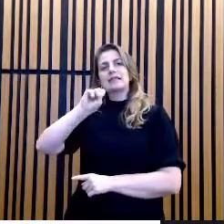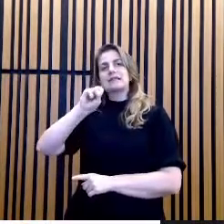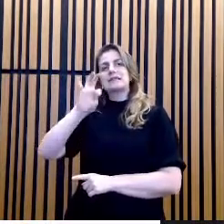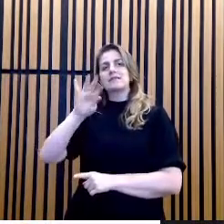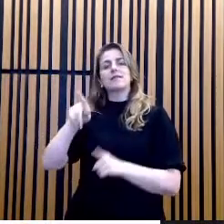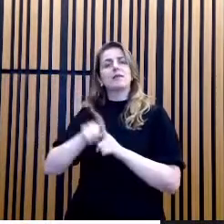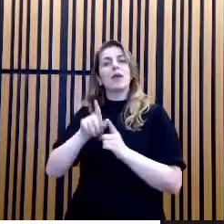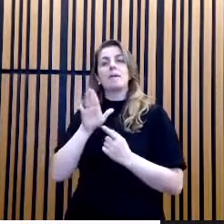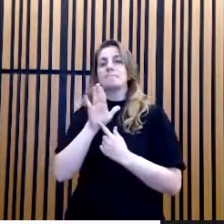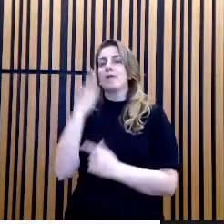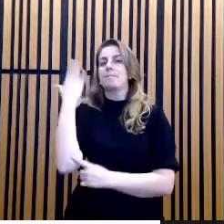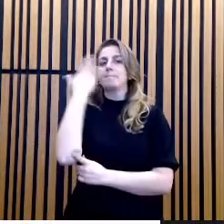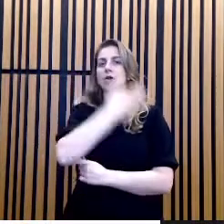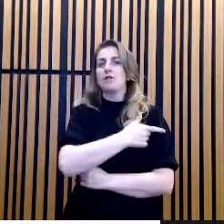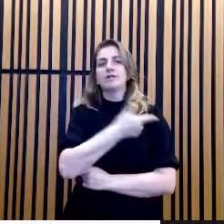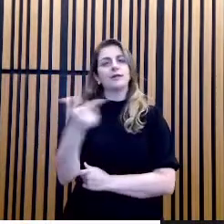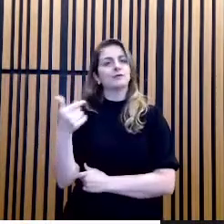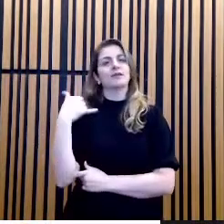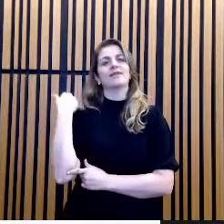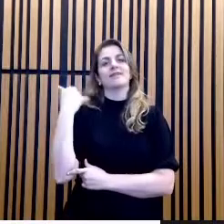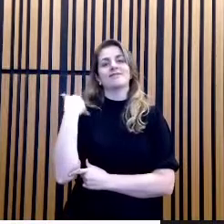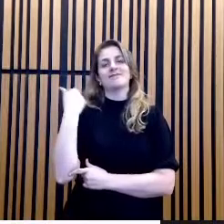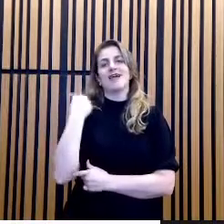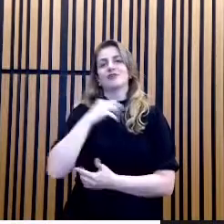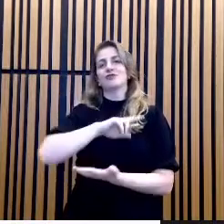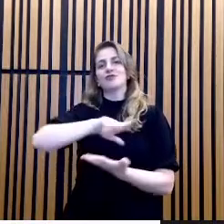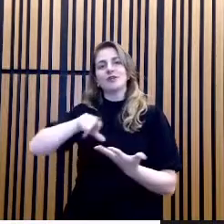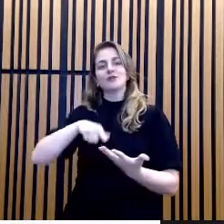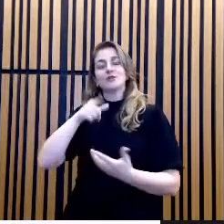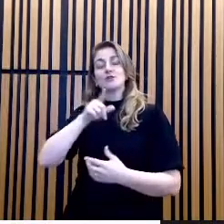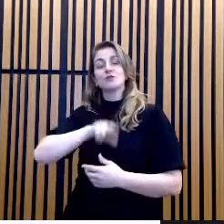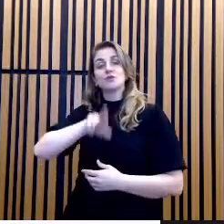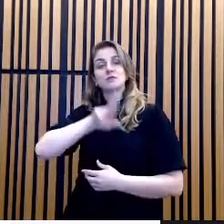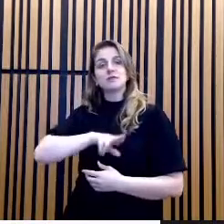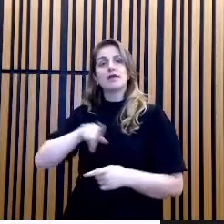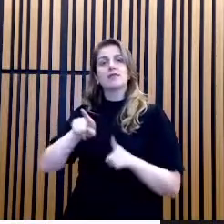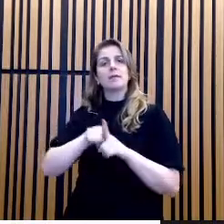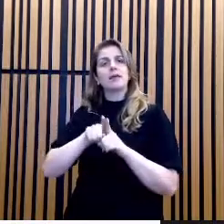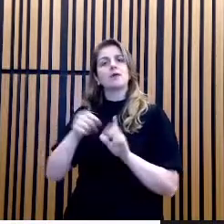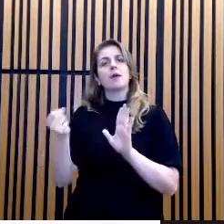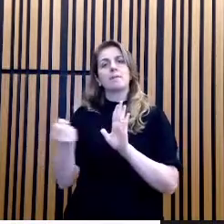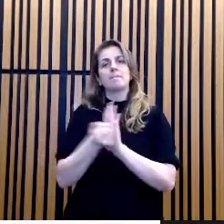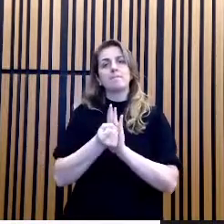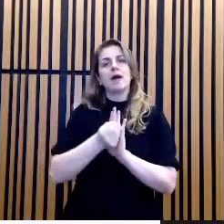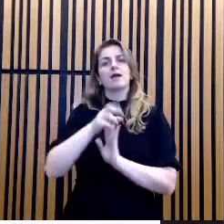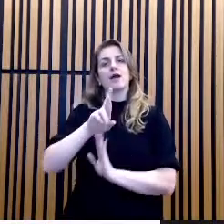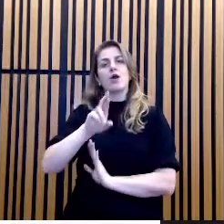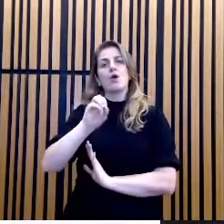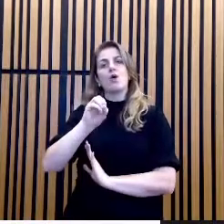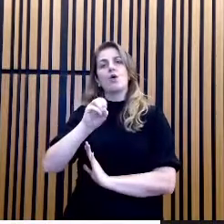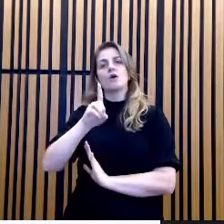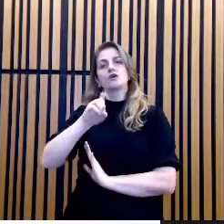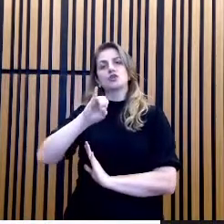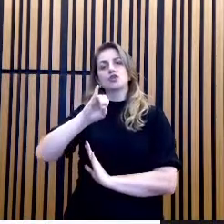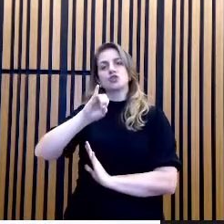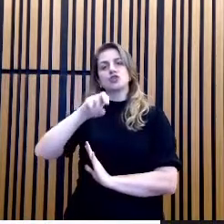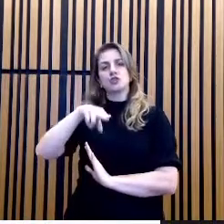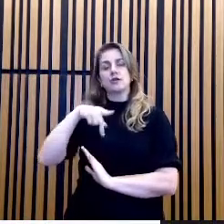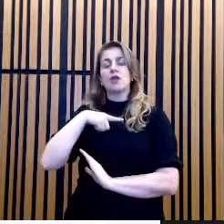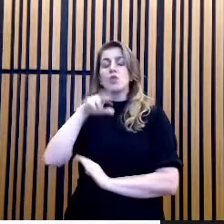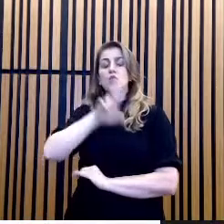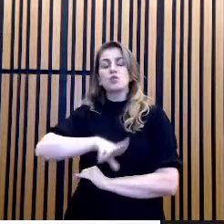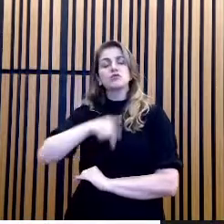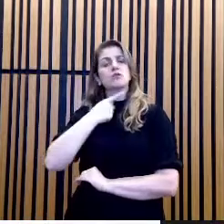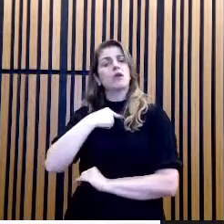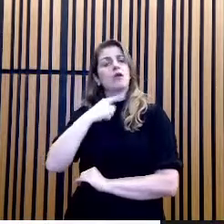maior prova que estilo não tem idade. Ela criou a Rodin, uma grife adoradíssima de beleza, aos 50 anos. Uso o que gosto, o que me